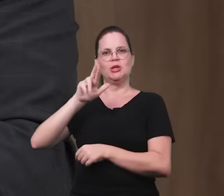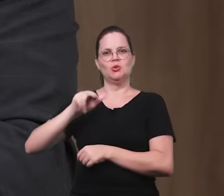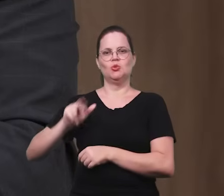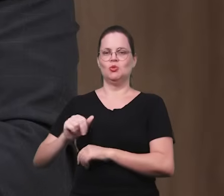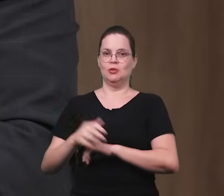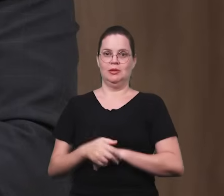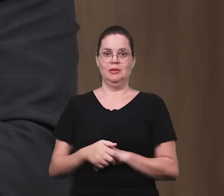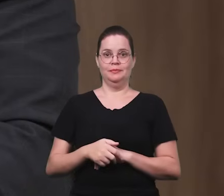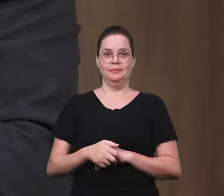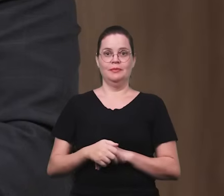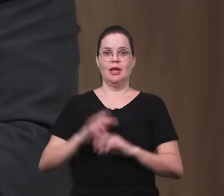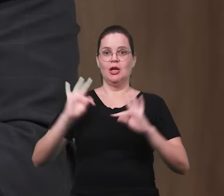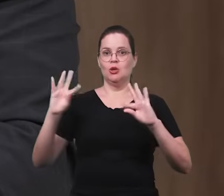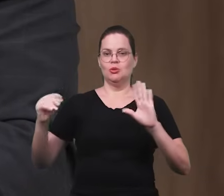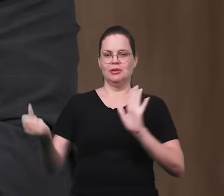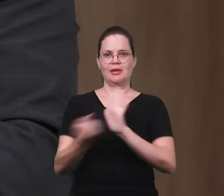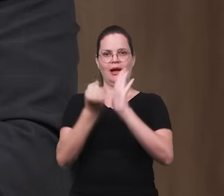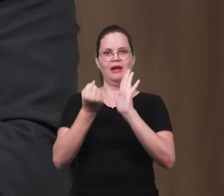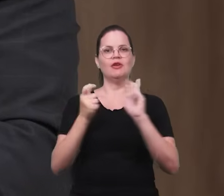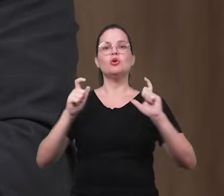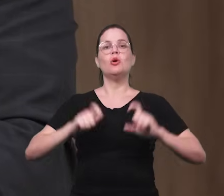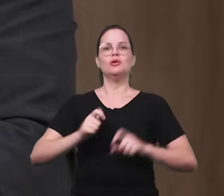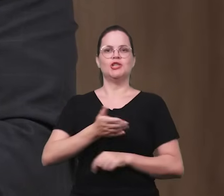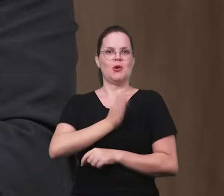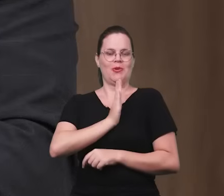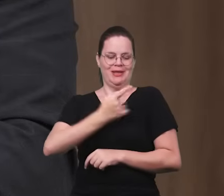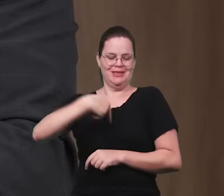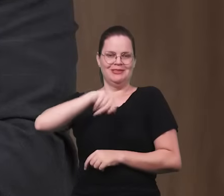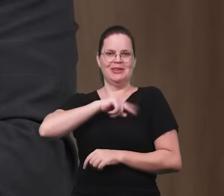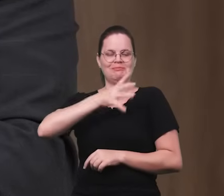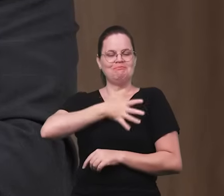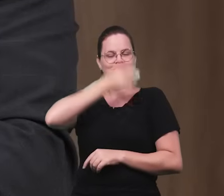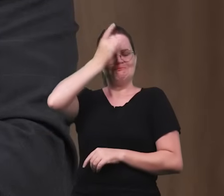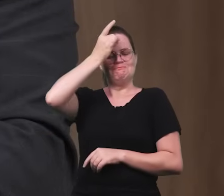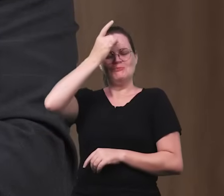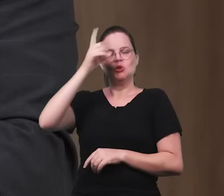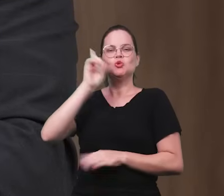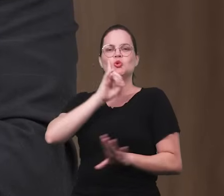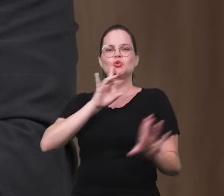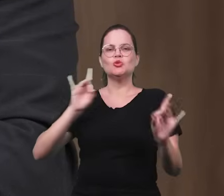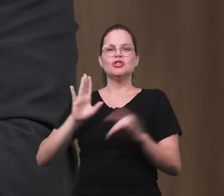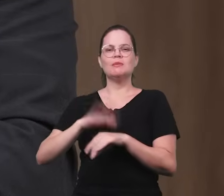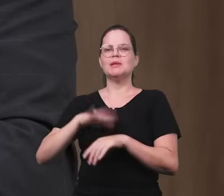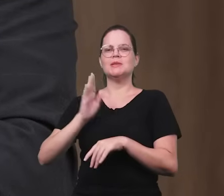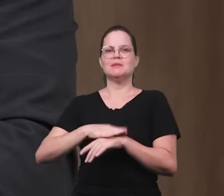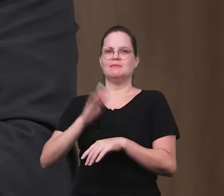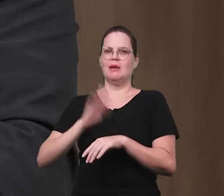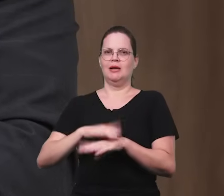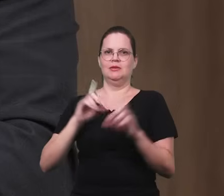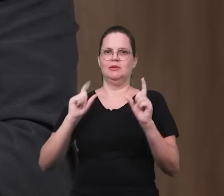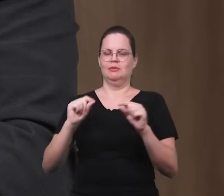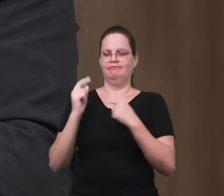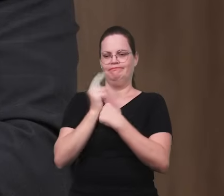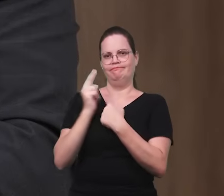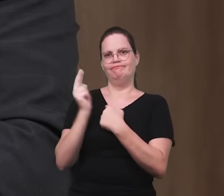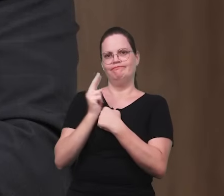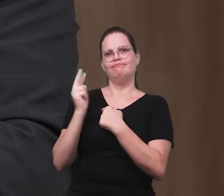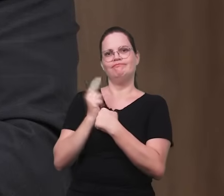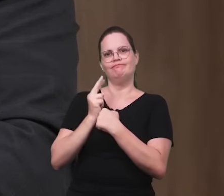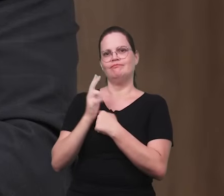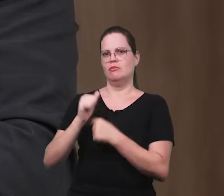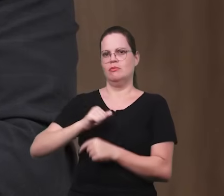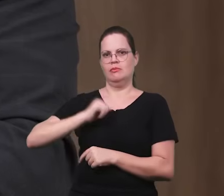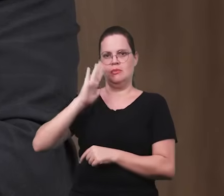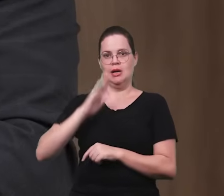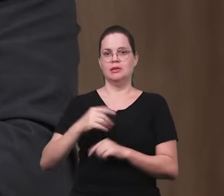essa gravação no nosso coração é que deve estar cada dia mais sendo preservada e conservada, que é